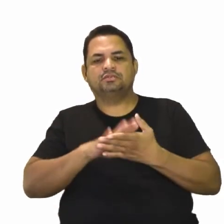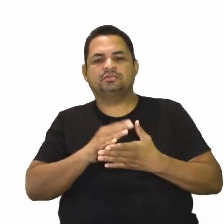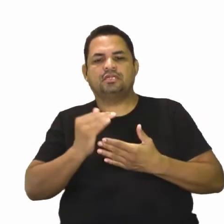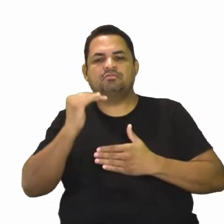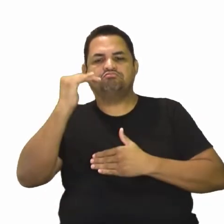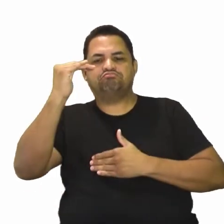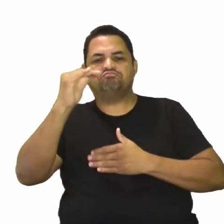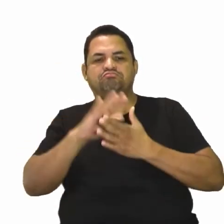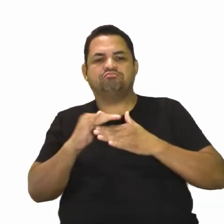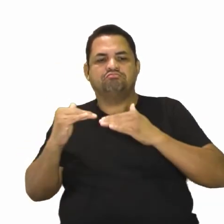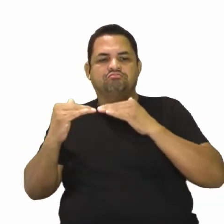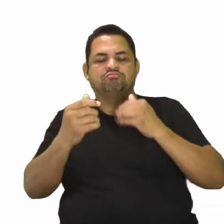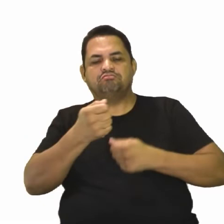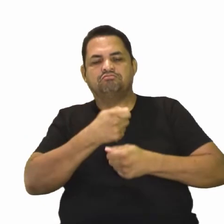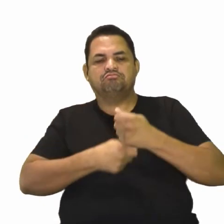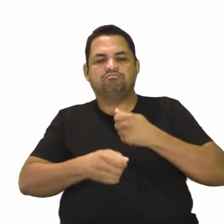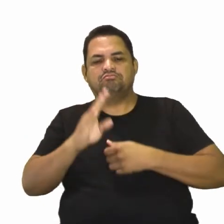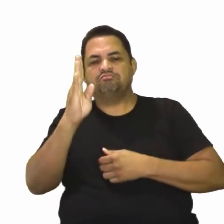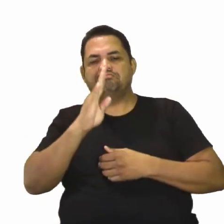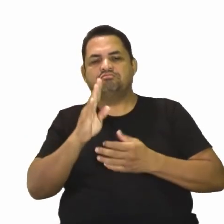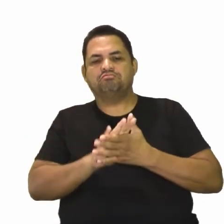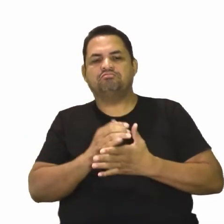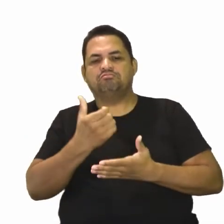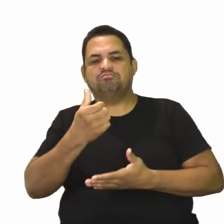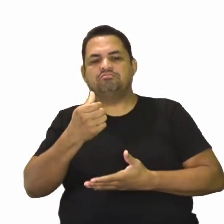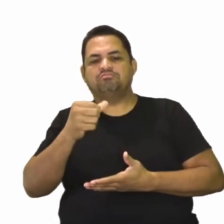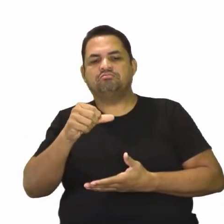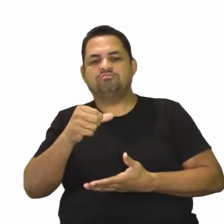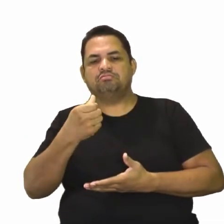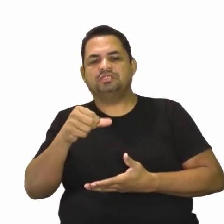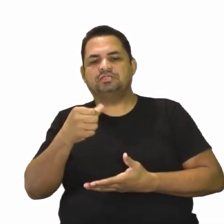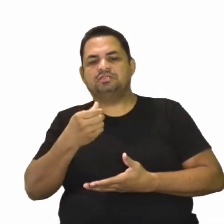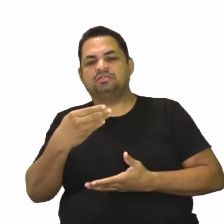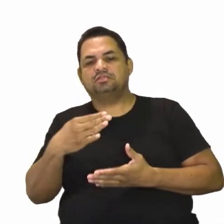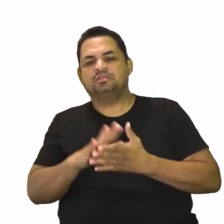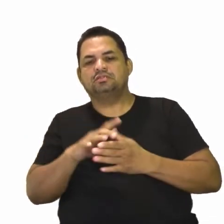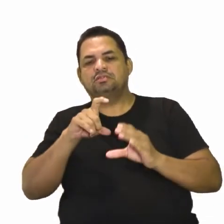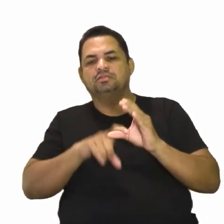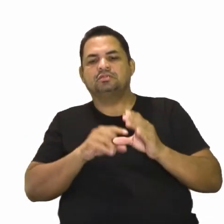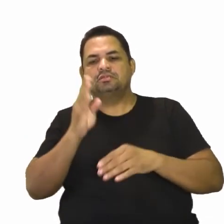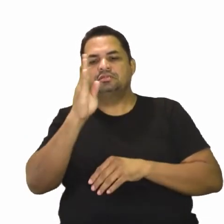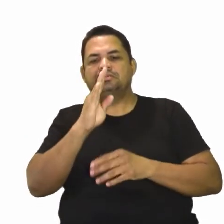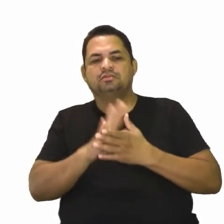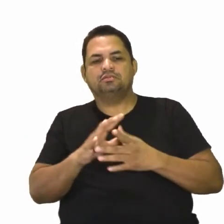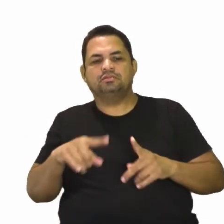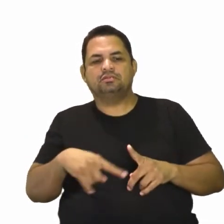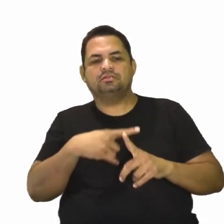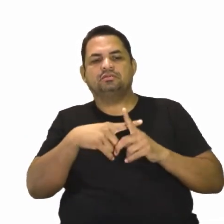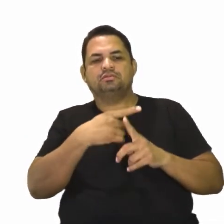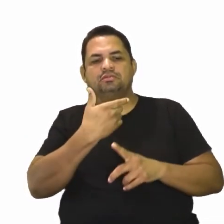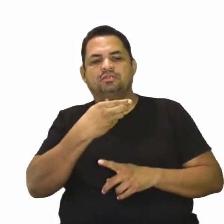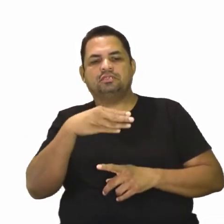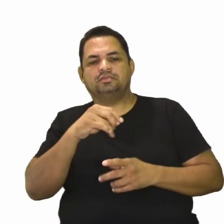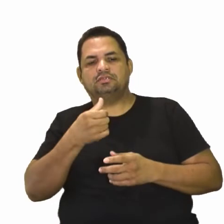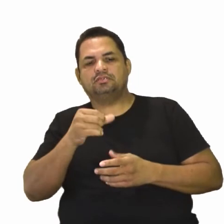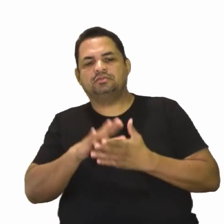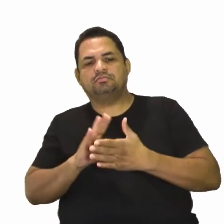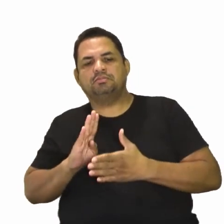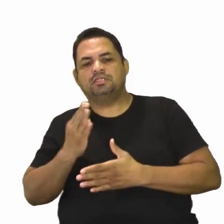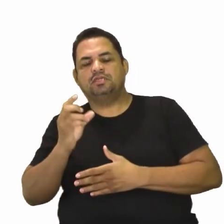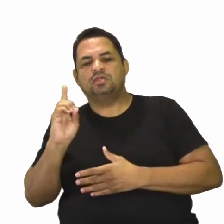para os padrões econômicos do Brasil. Em 1964, a dívida externa brasileira somava 3,2